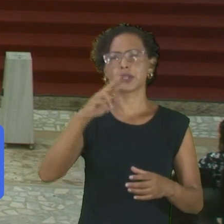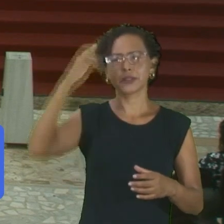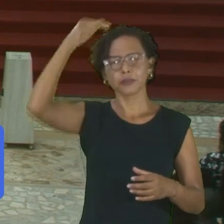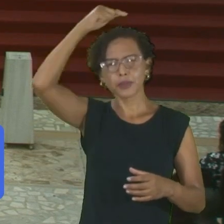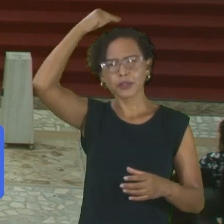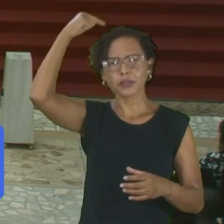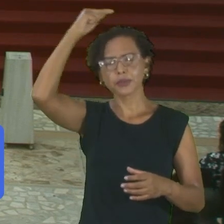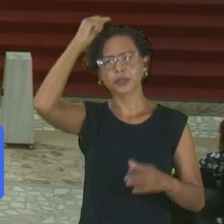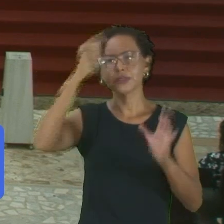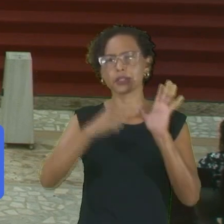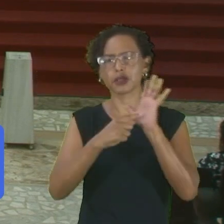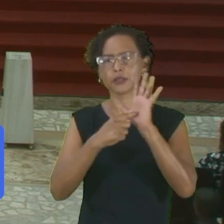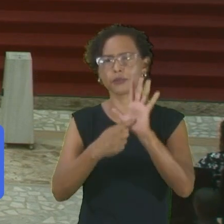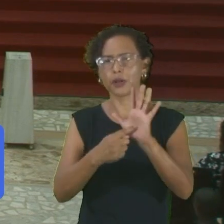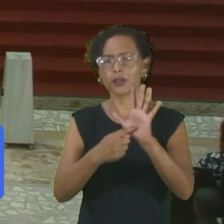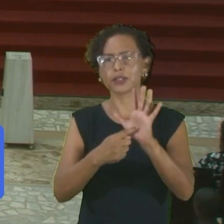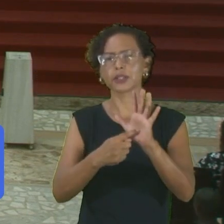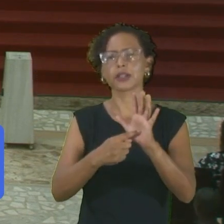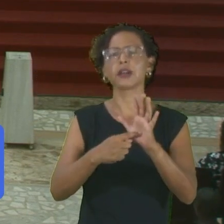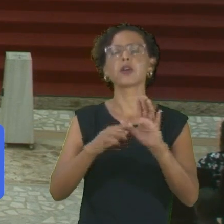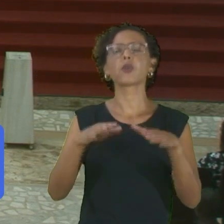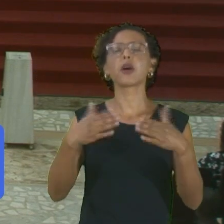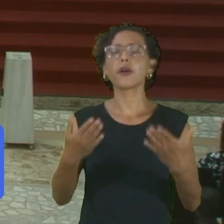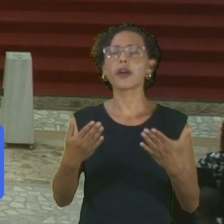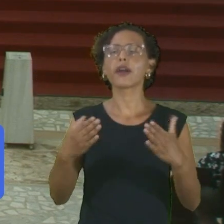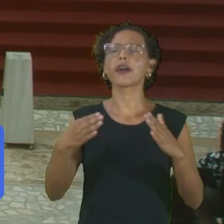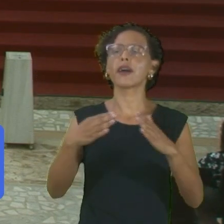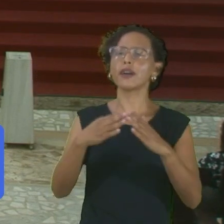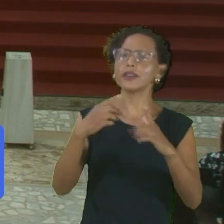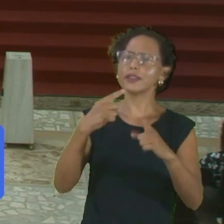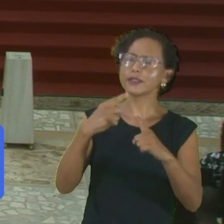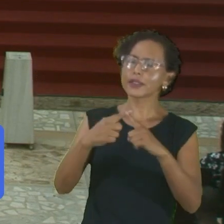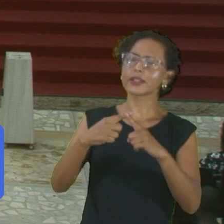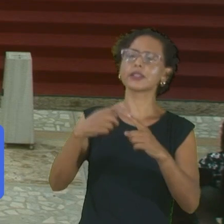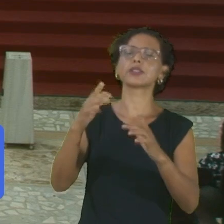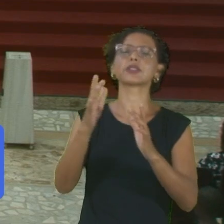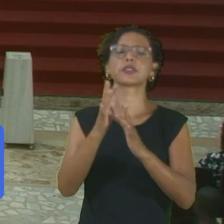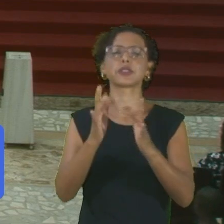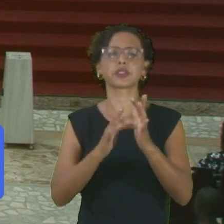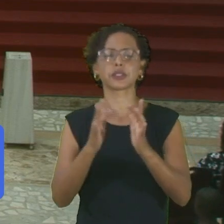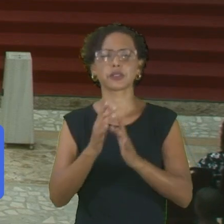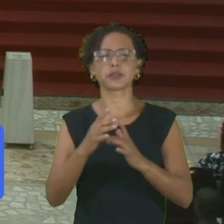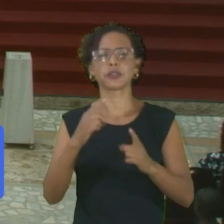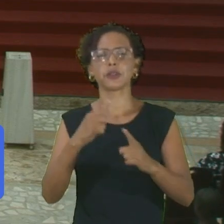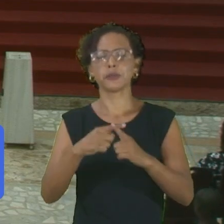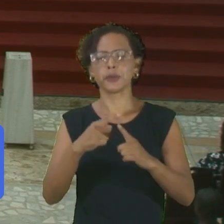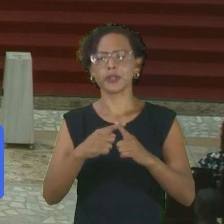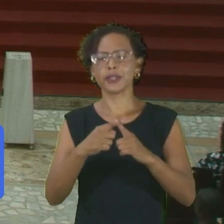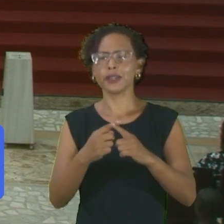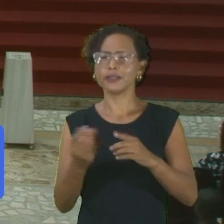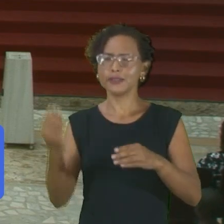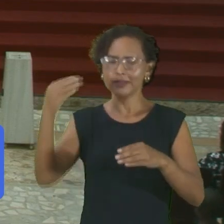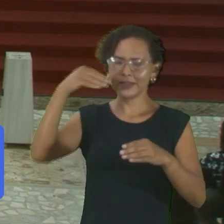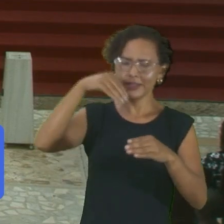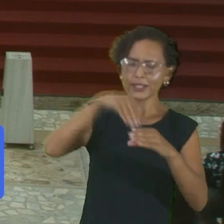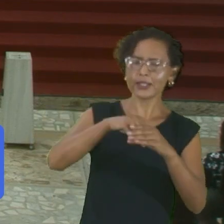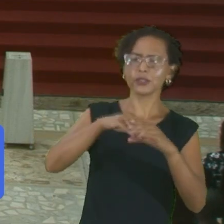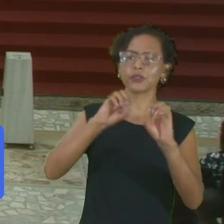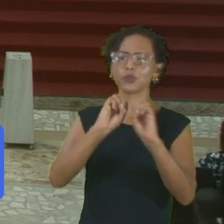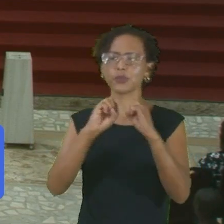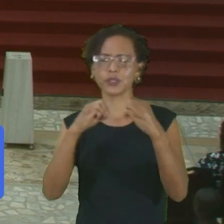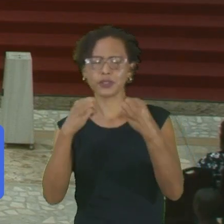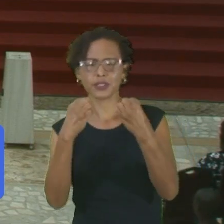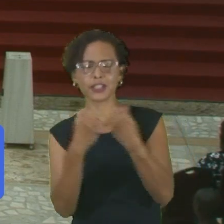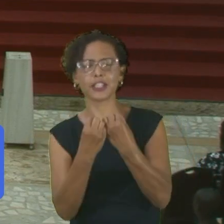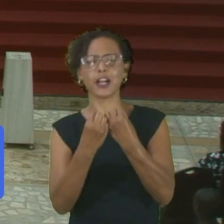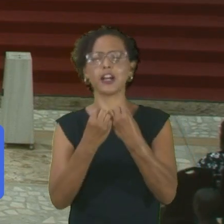coloca, é a igreja de Jesus. Porque em meio a todas as diferenças da sociedade, em meio a